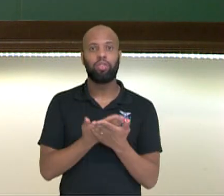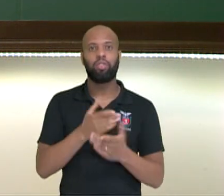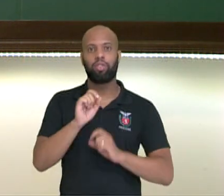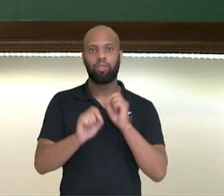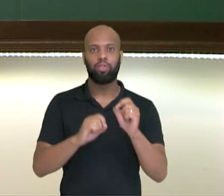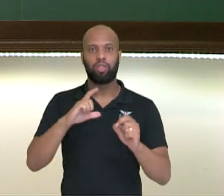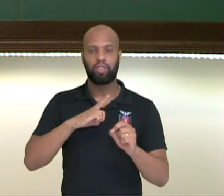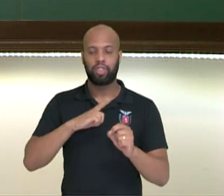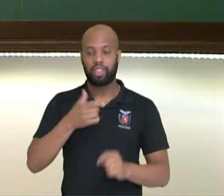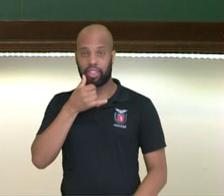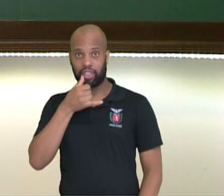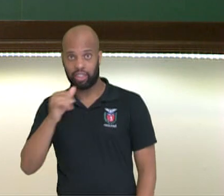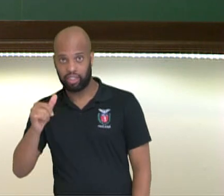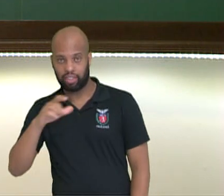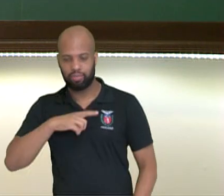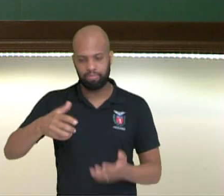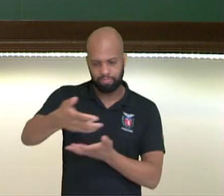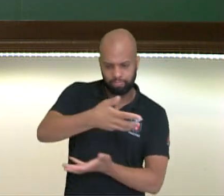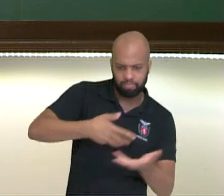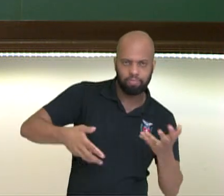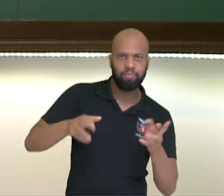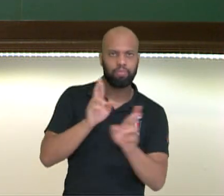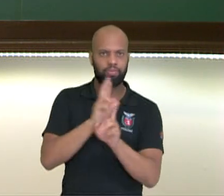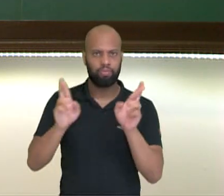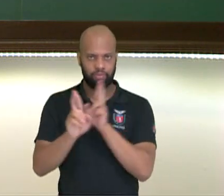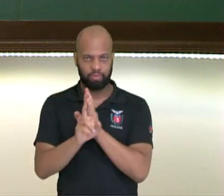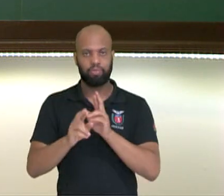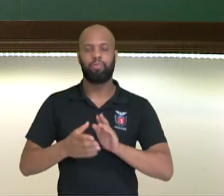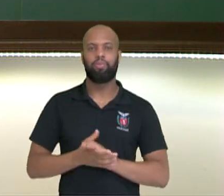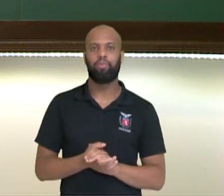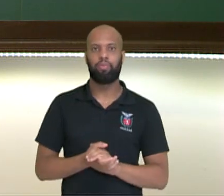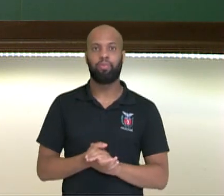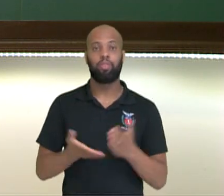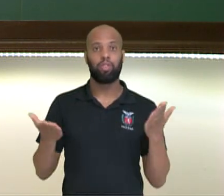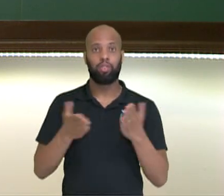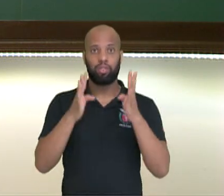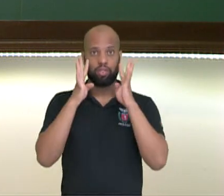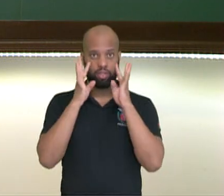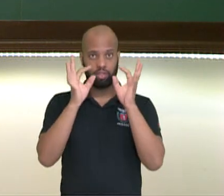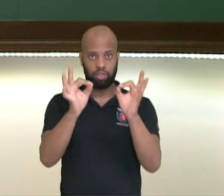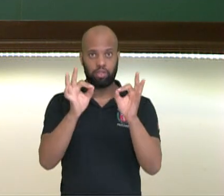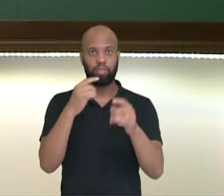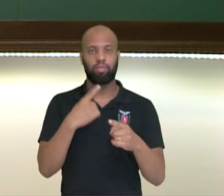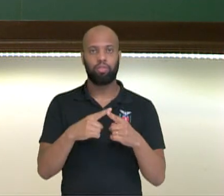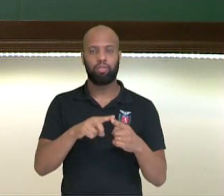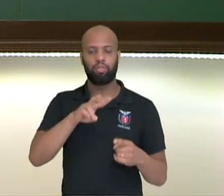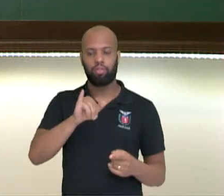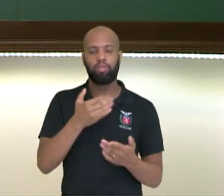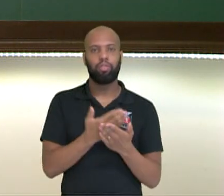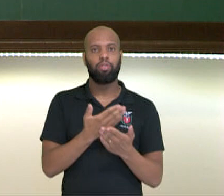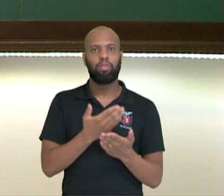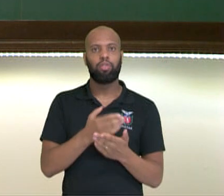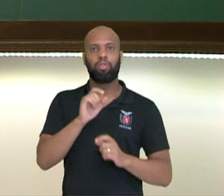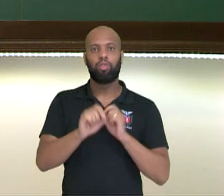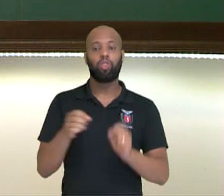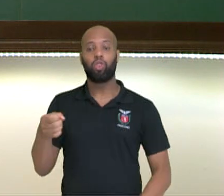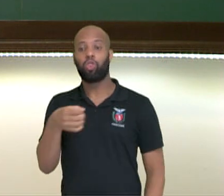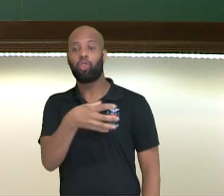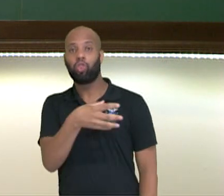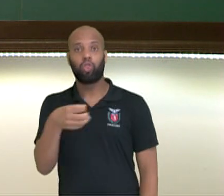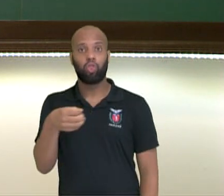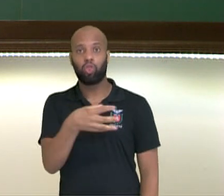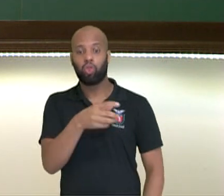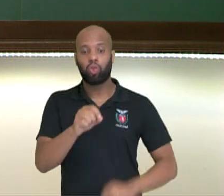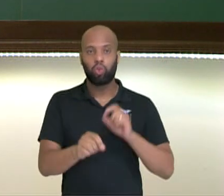interações elétricas e vamos prestar bem atenção que a gente vai falar um pouquinho também de um aparelho novo aí,